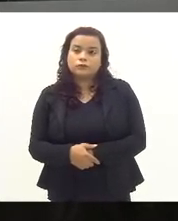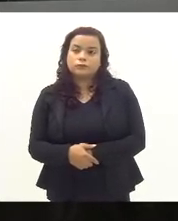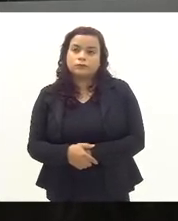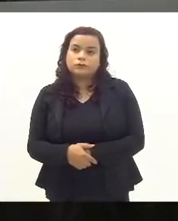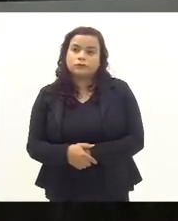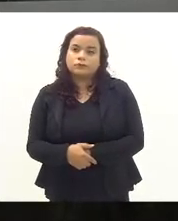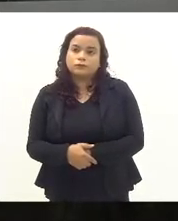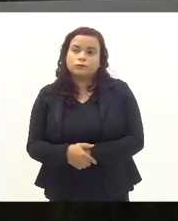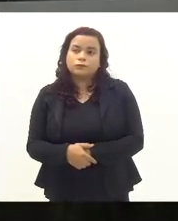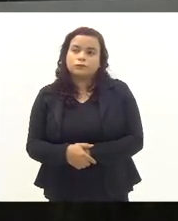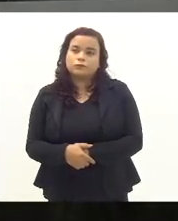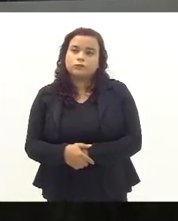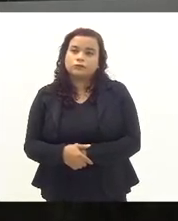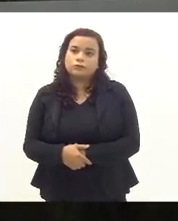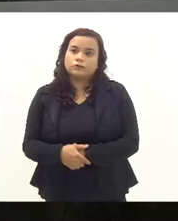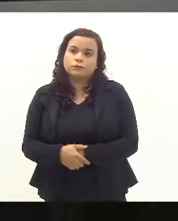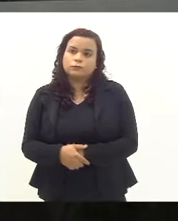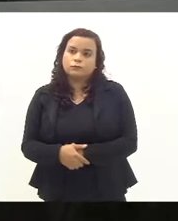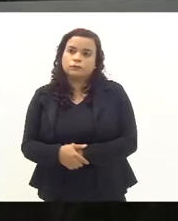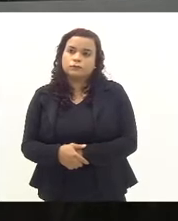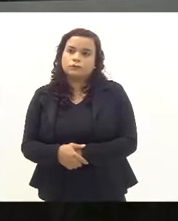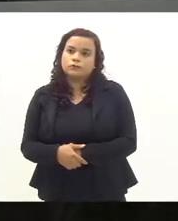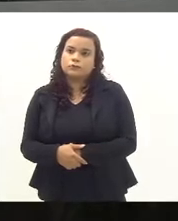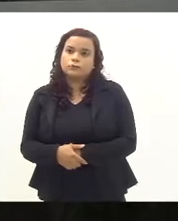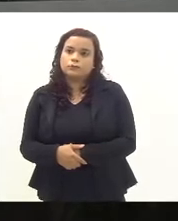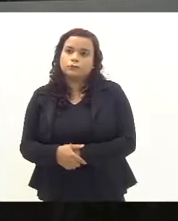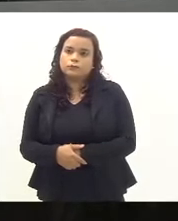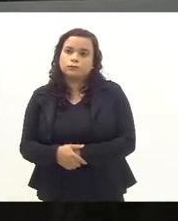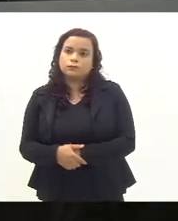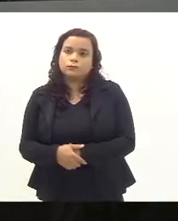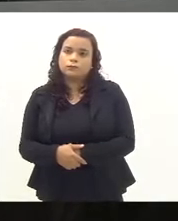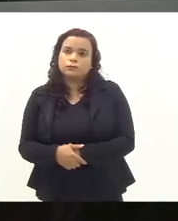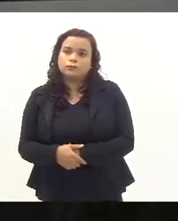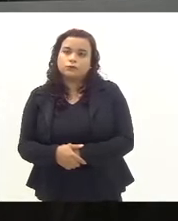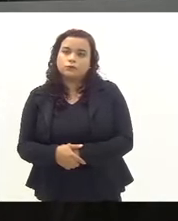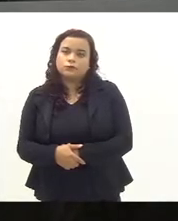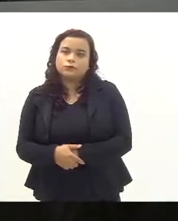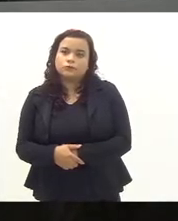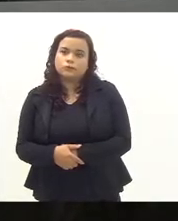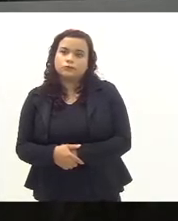E aí E aí